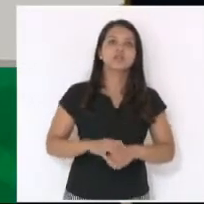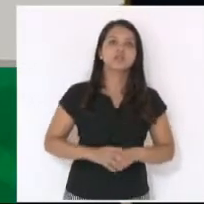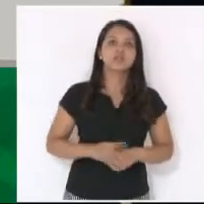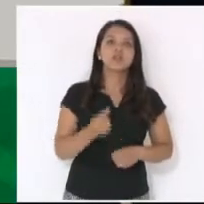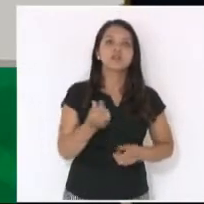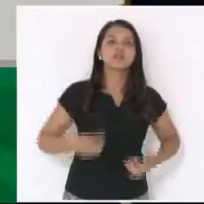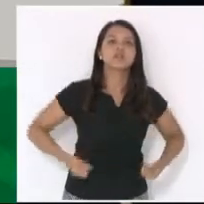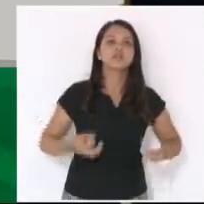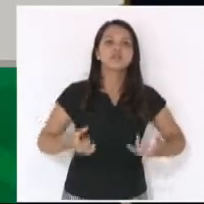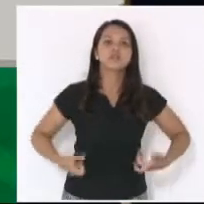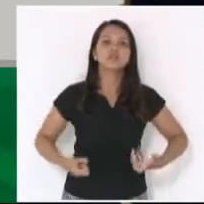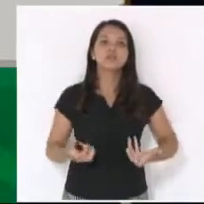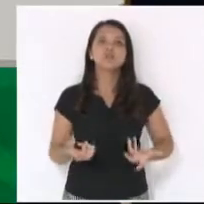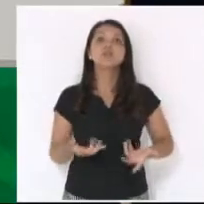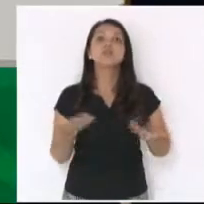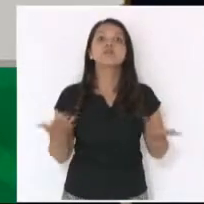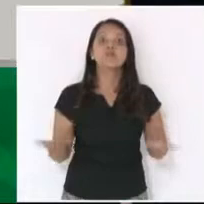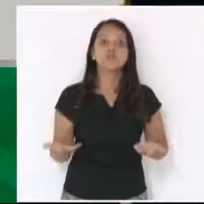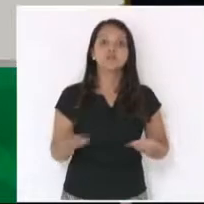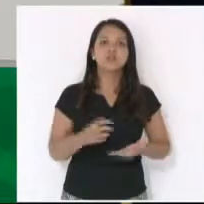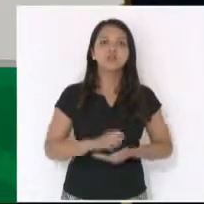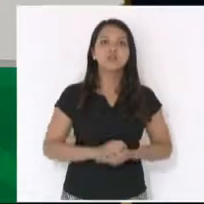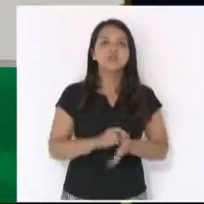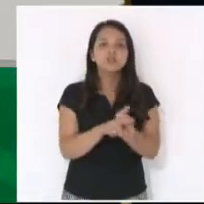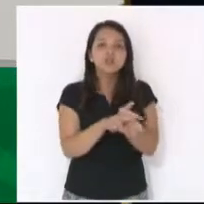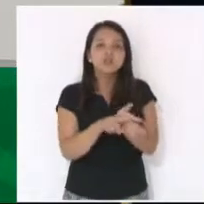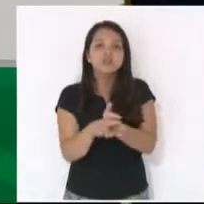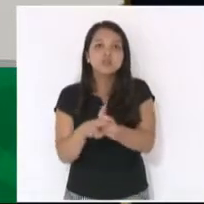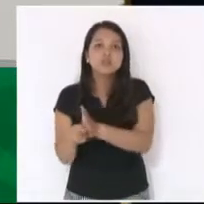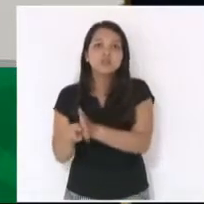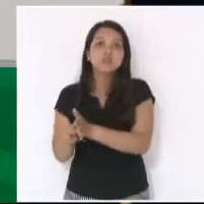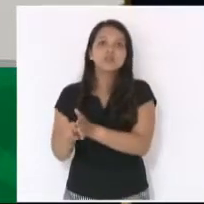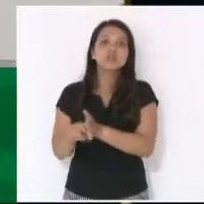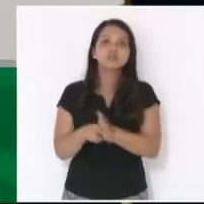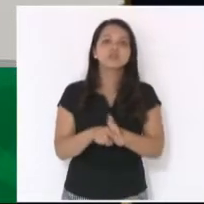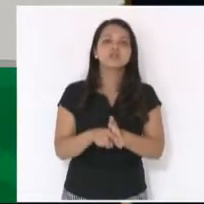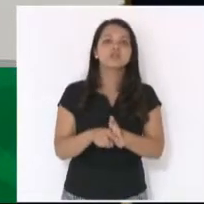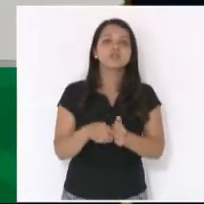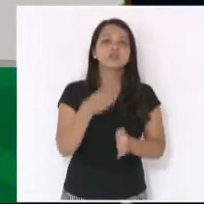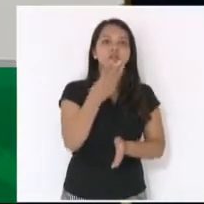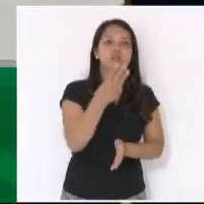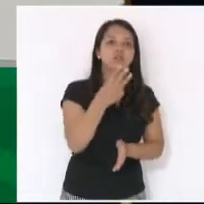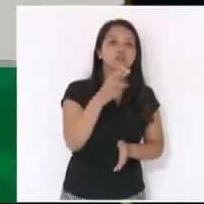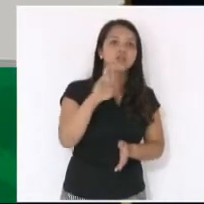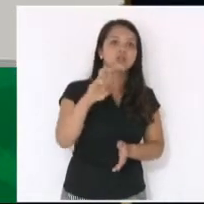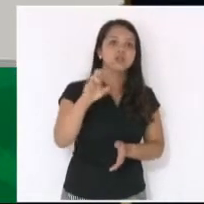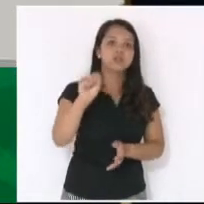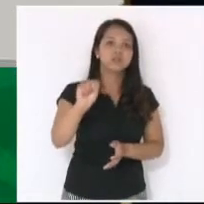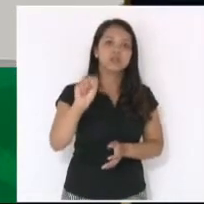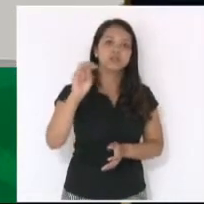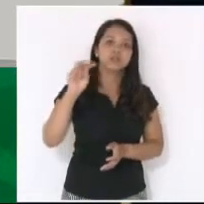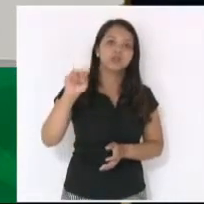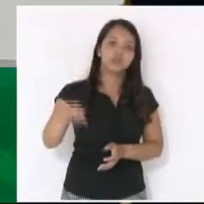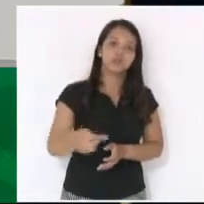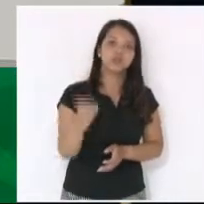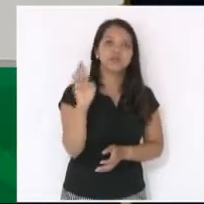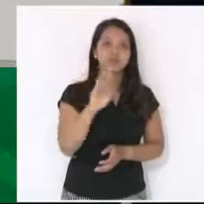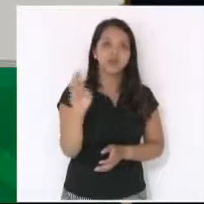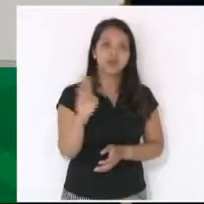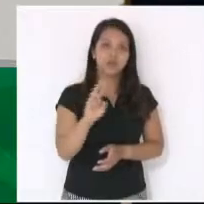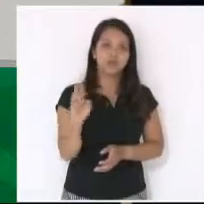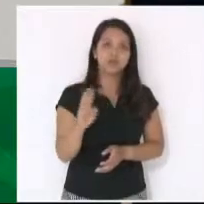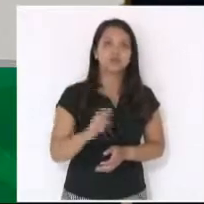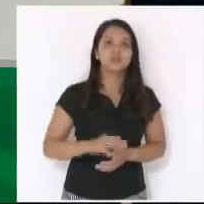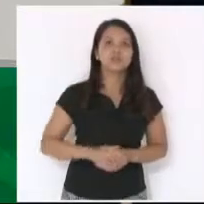conselho e fiscalizou investimento de 358 mil reais tão